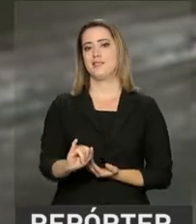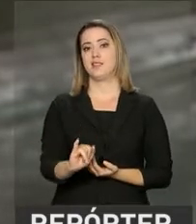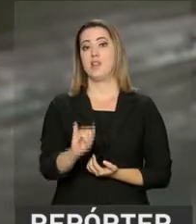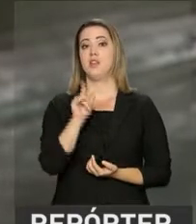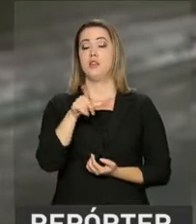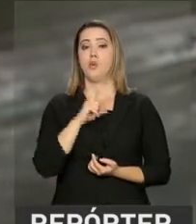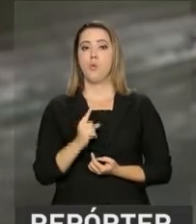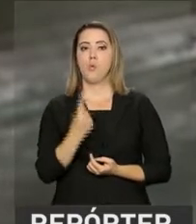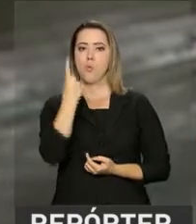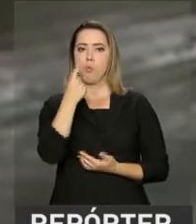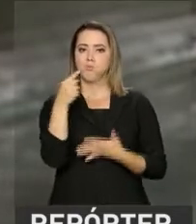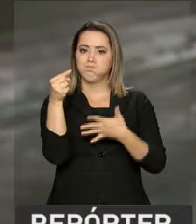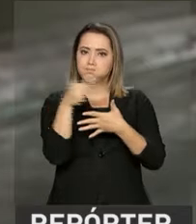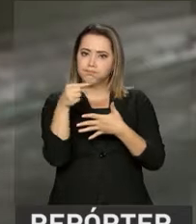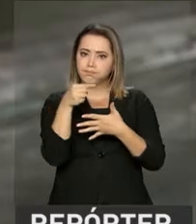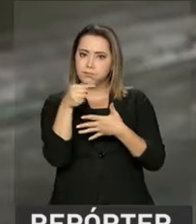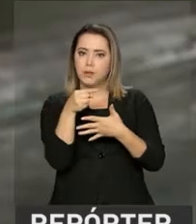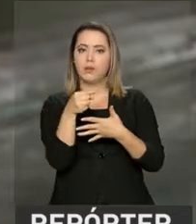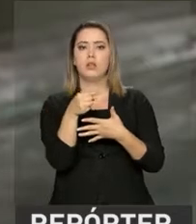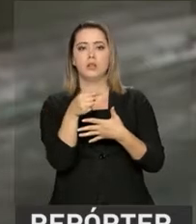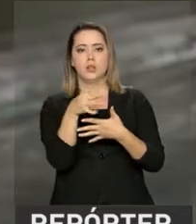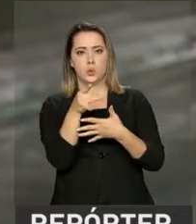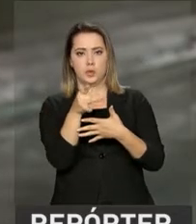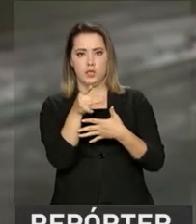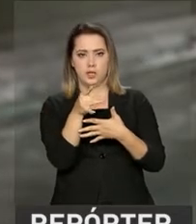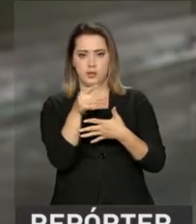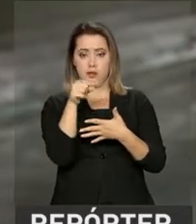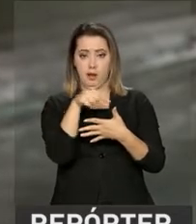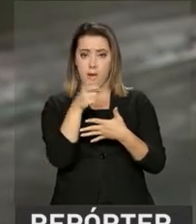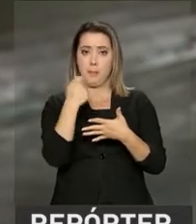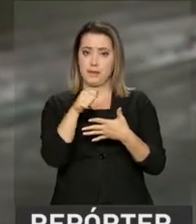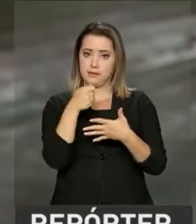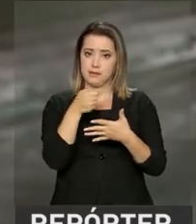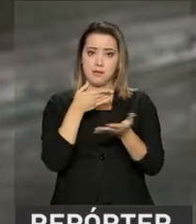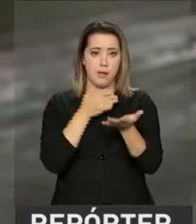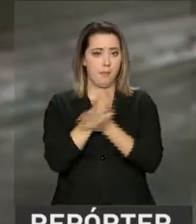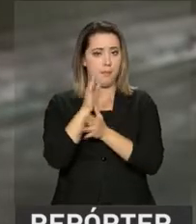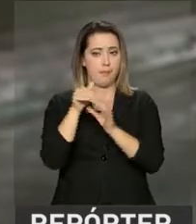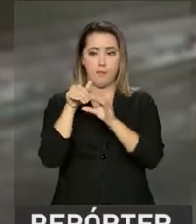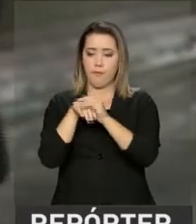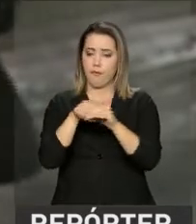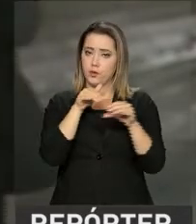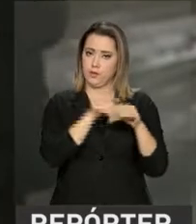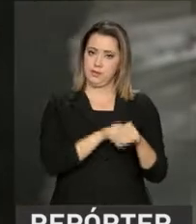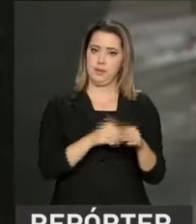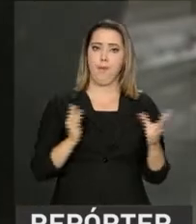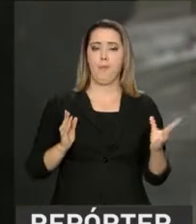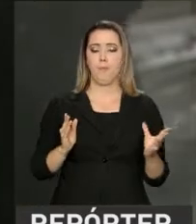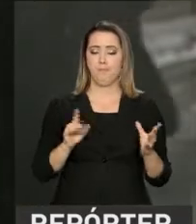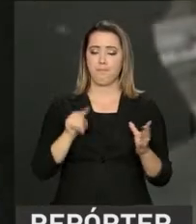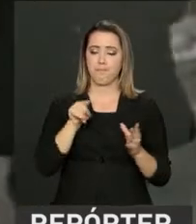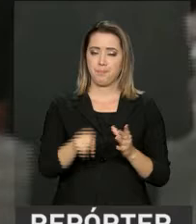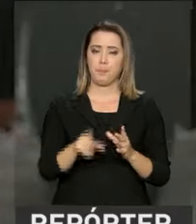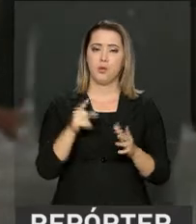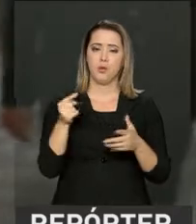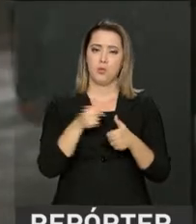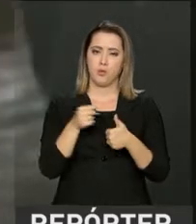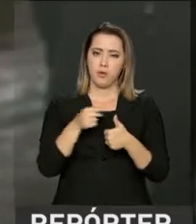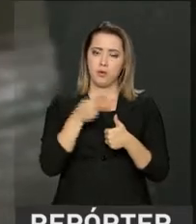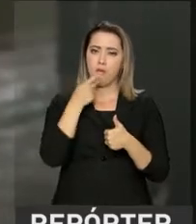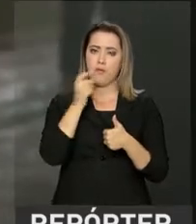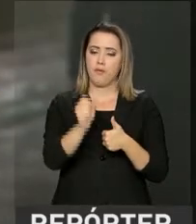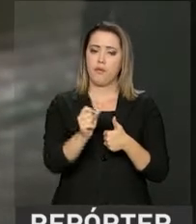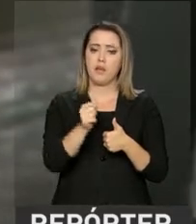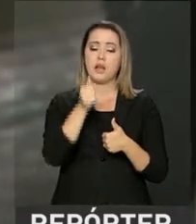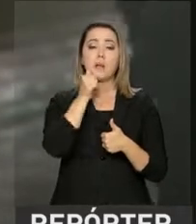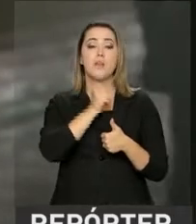querem que pelo menos um destaque seja acatado pela base aliada do governo aqui no Senado, aquele que não permite